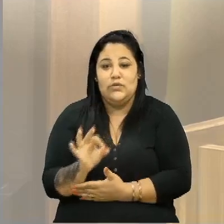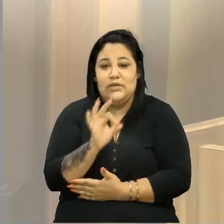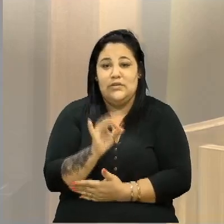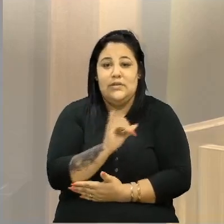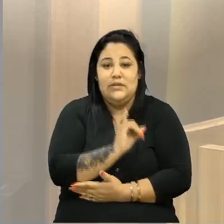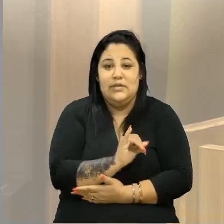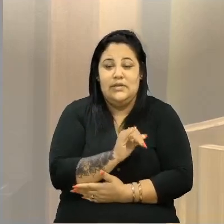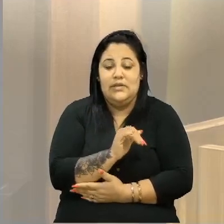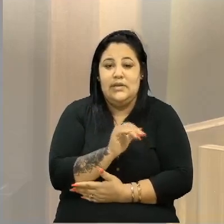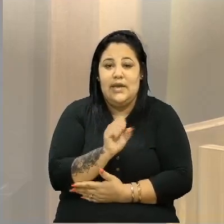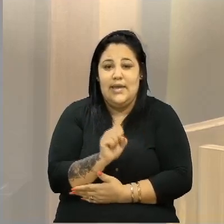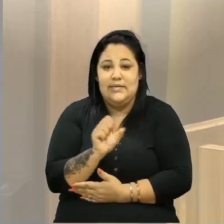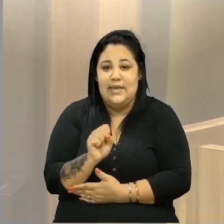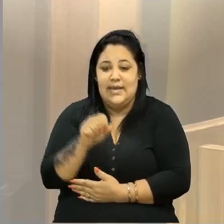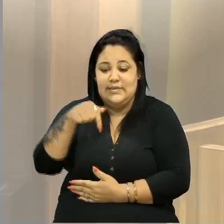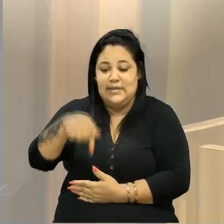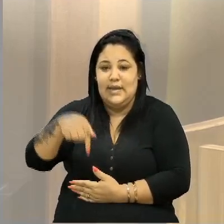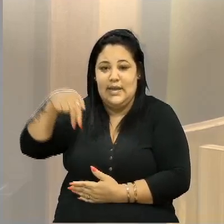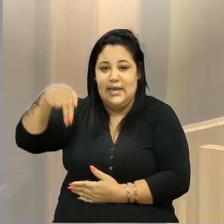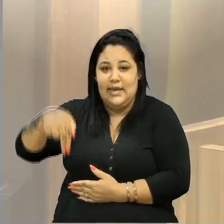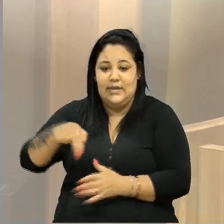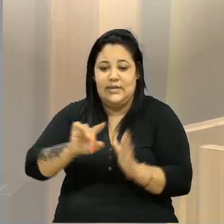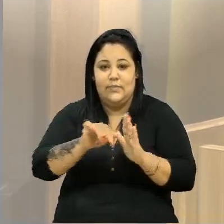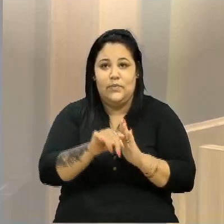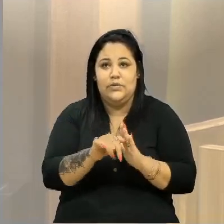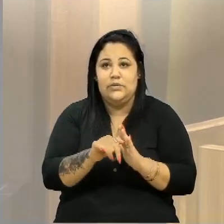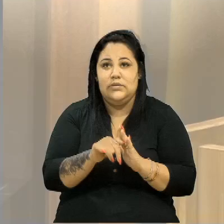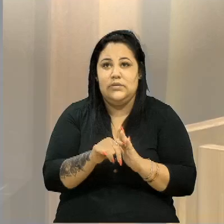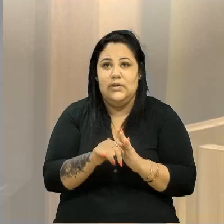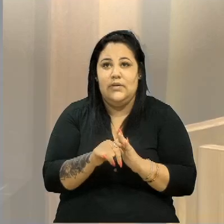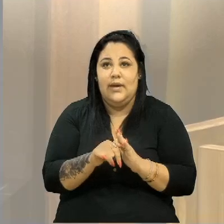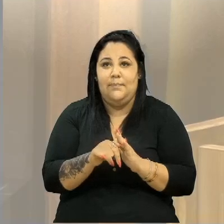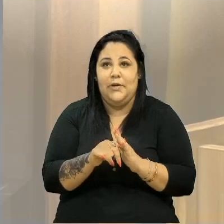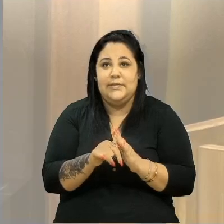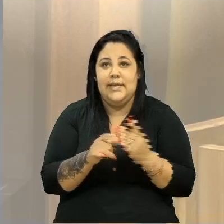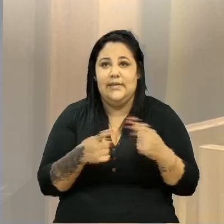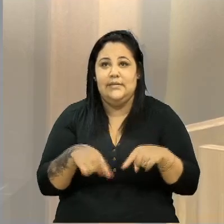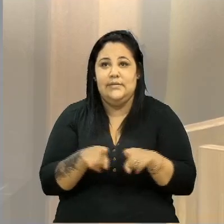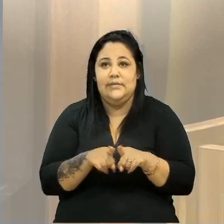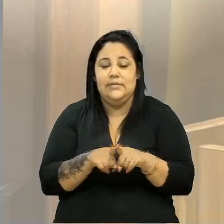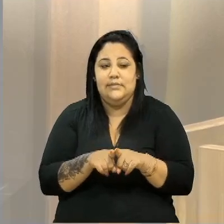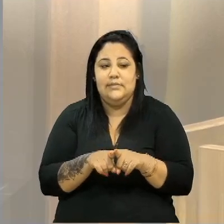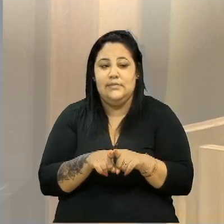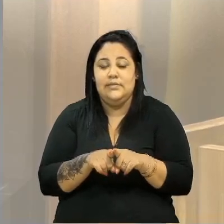ISSQN sobre apostas esportivas em Caxias também. Muito importante, porque a